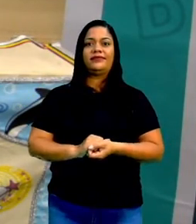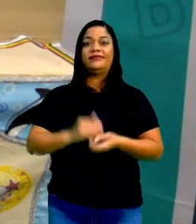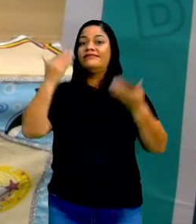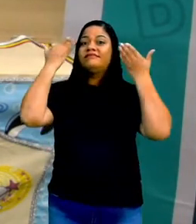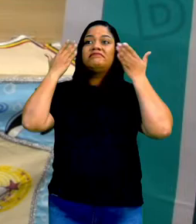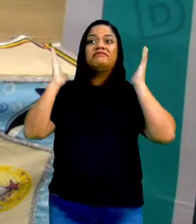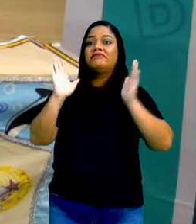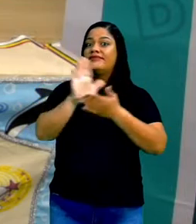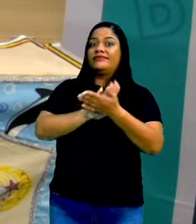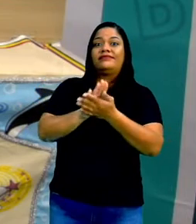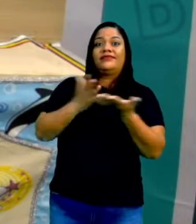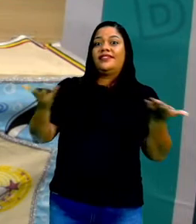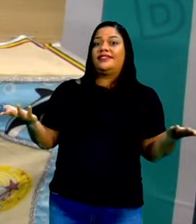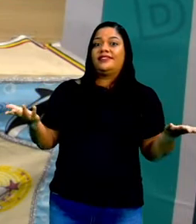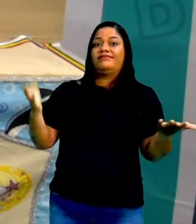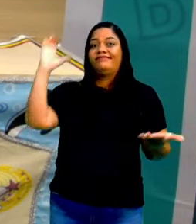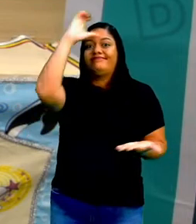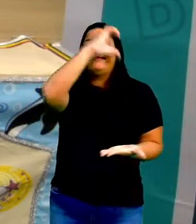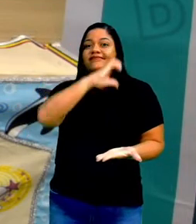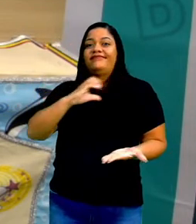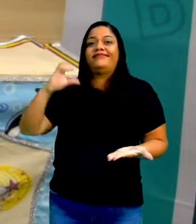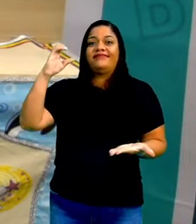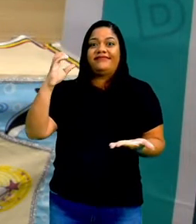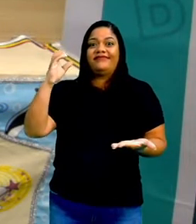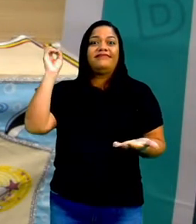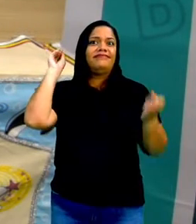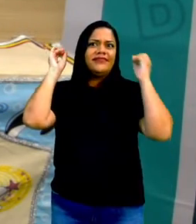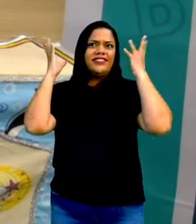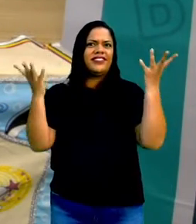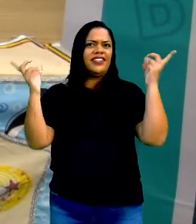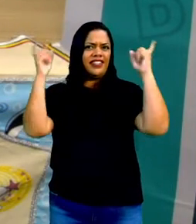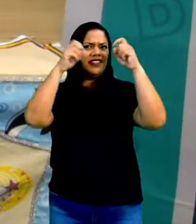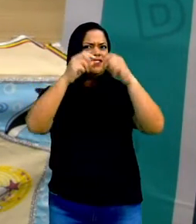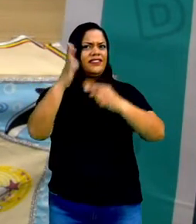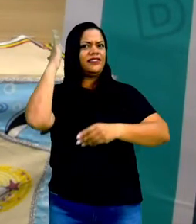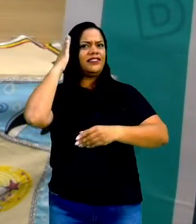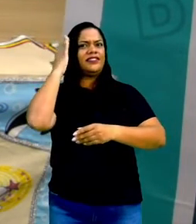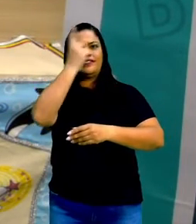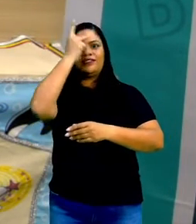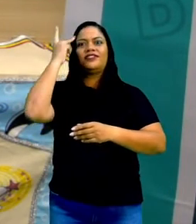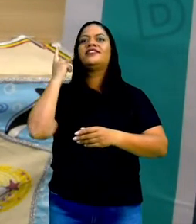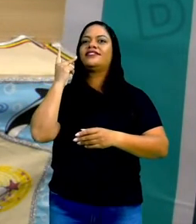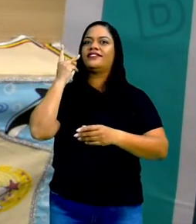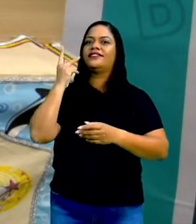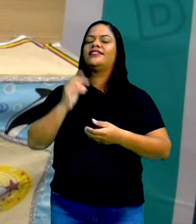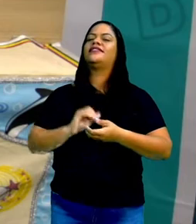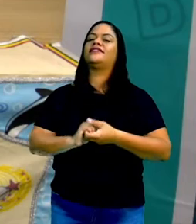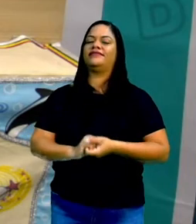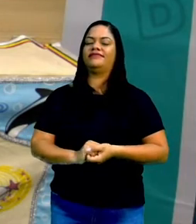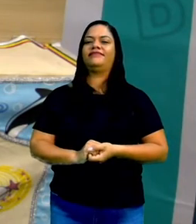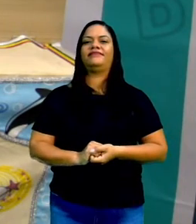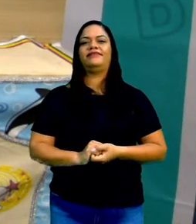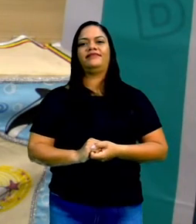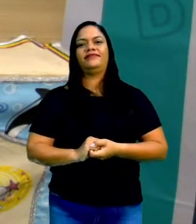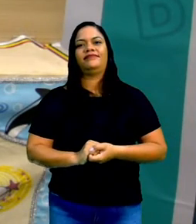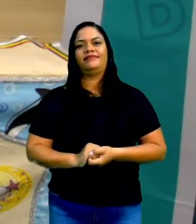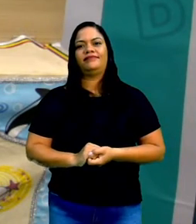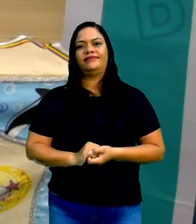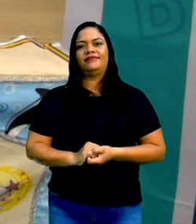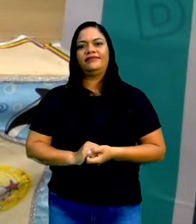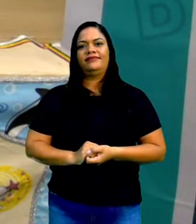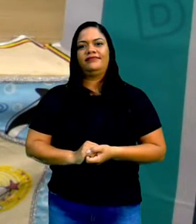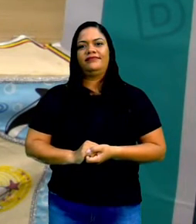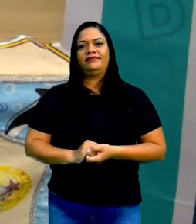ficou sem entender. Né, leiturinha? É difícil da gente entender as pessoas, né, isso? Demais. Pois